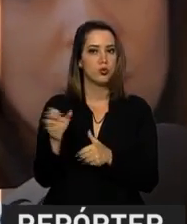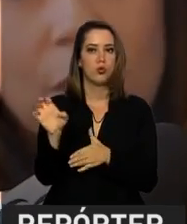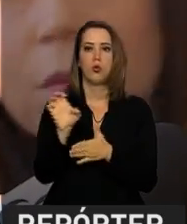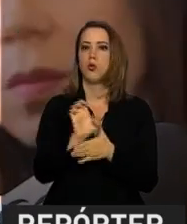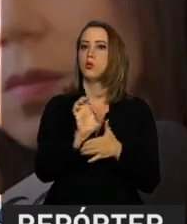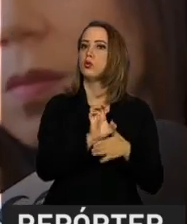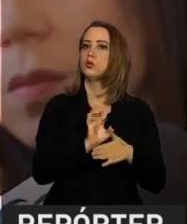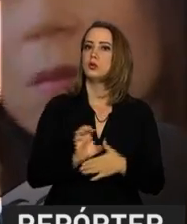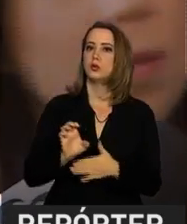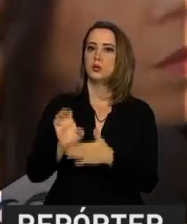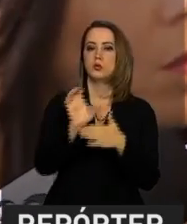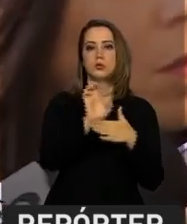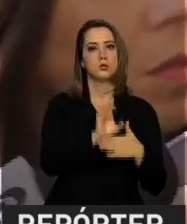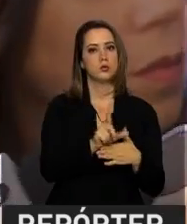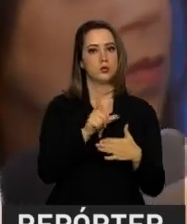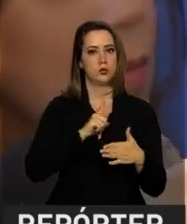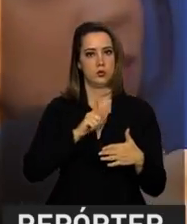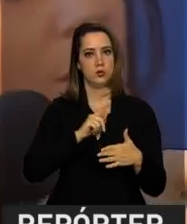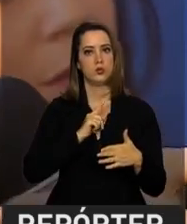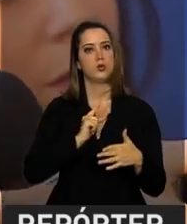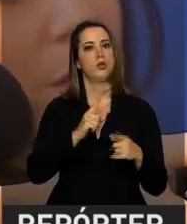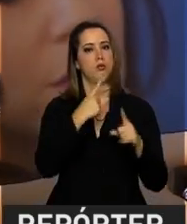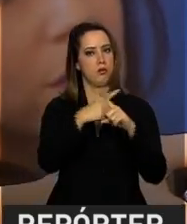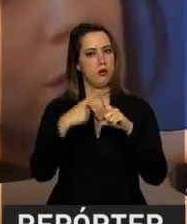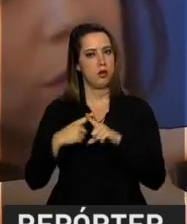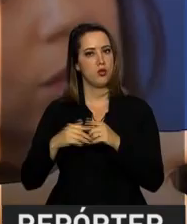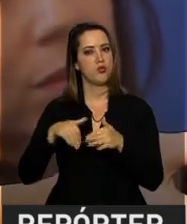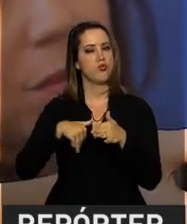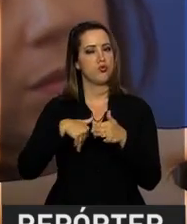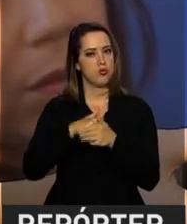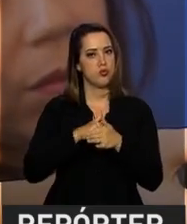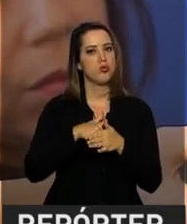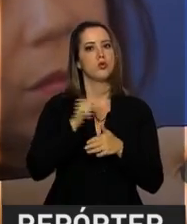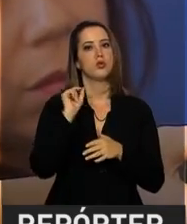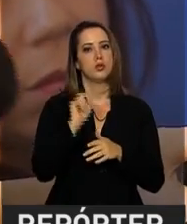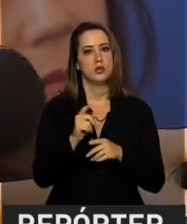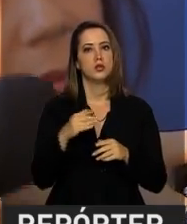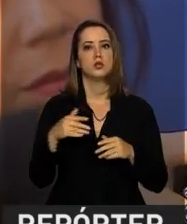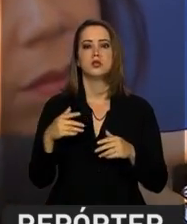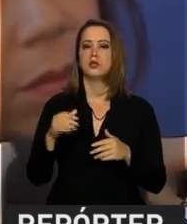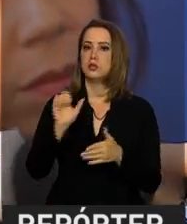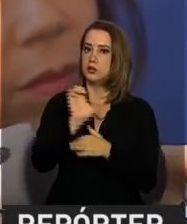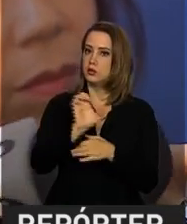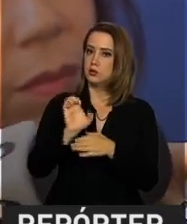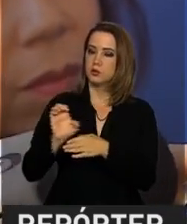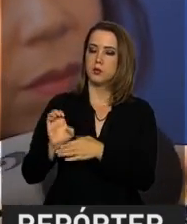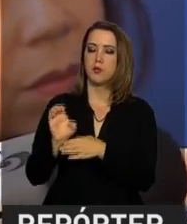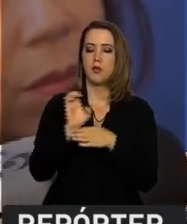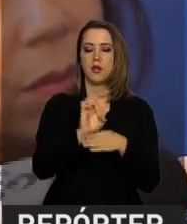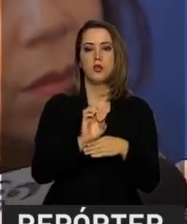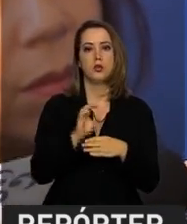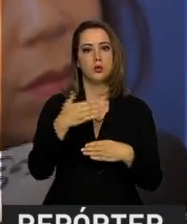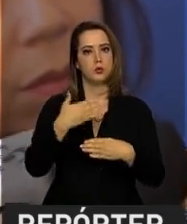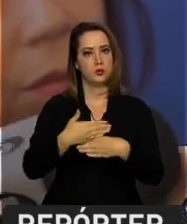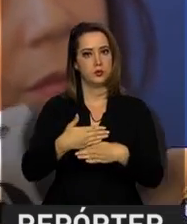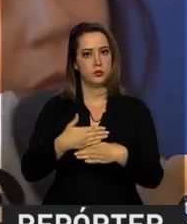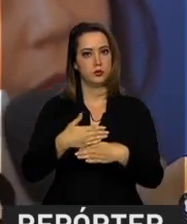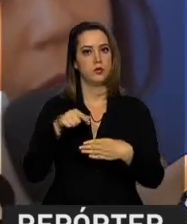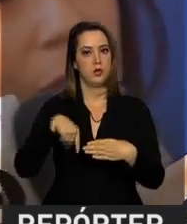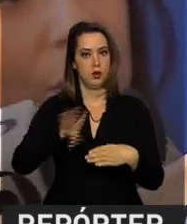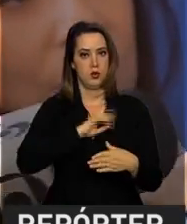vão sediar jogos de futebol, os estados das fronteiras, que fazem fronteira. Nós